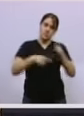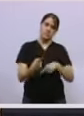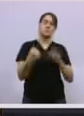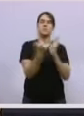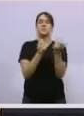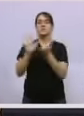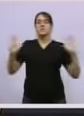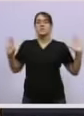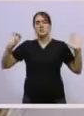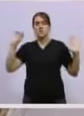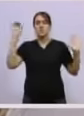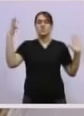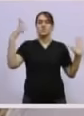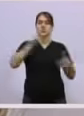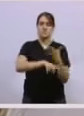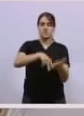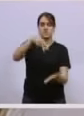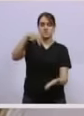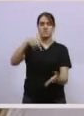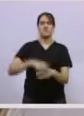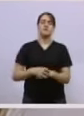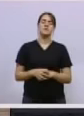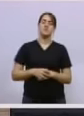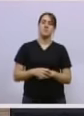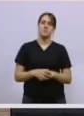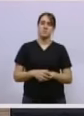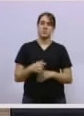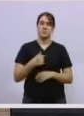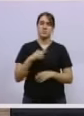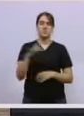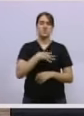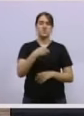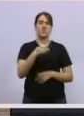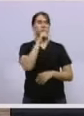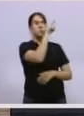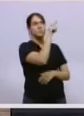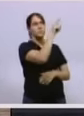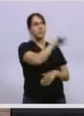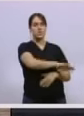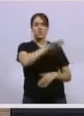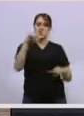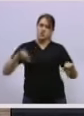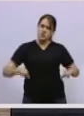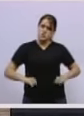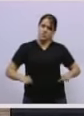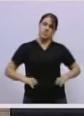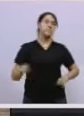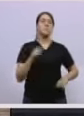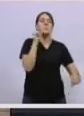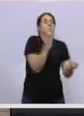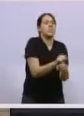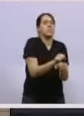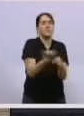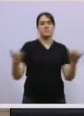grande acontecimento nos tocou. Eu não sou filho do Calvário. Eu não parei no Calvário.